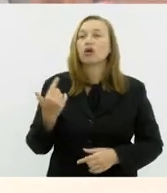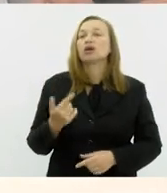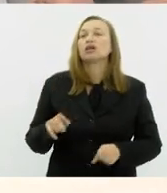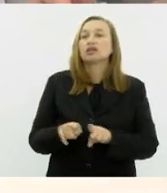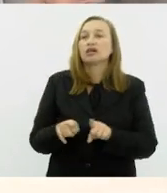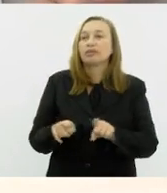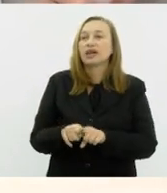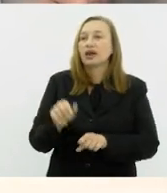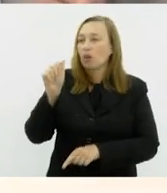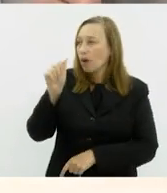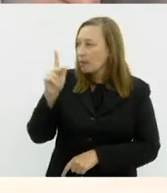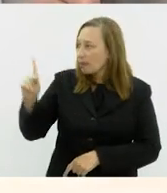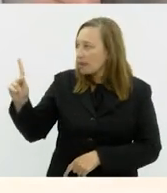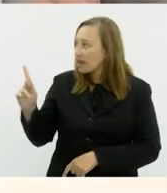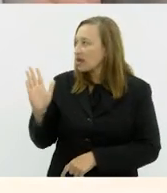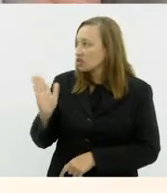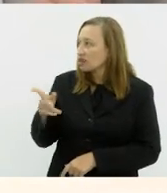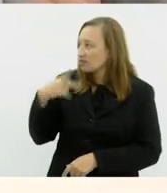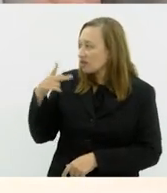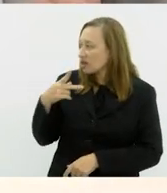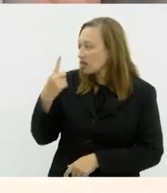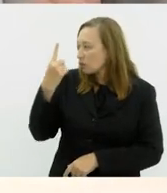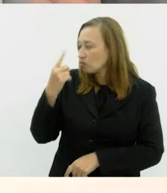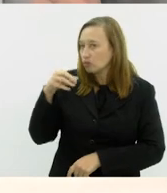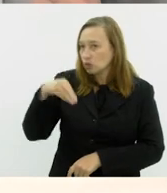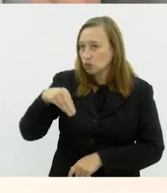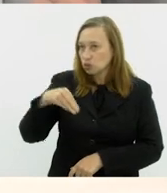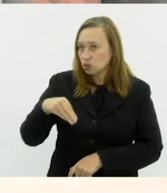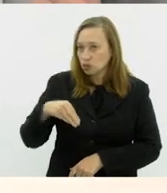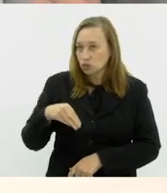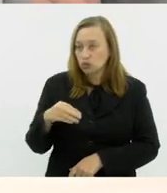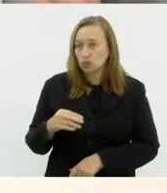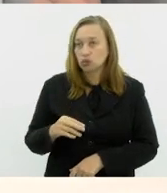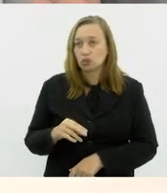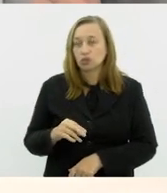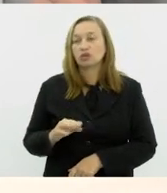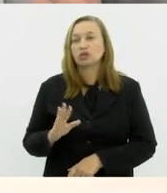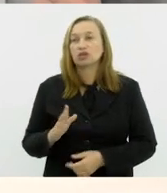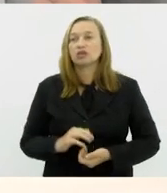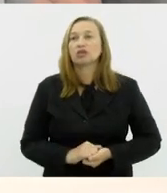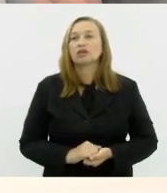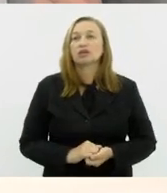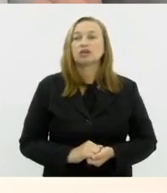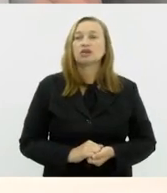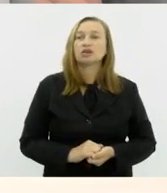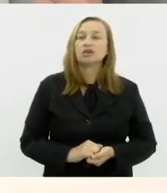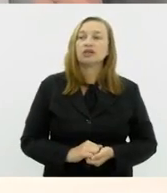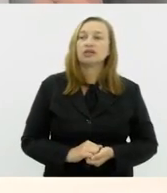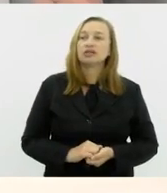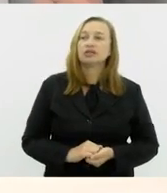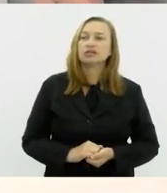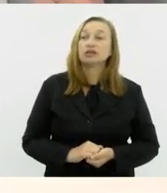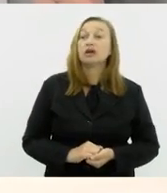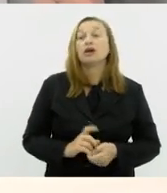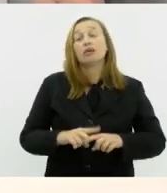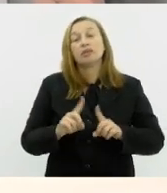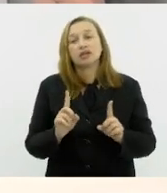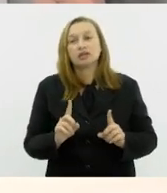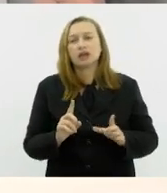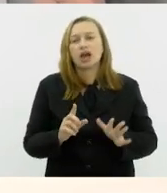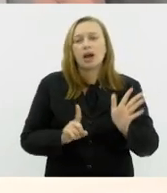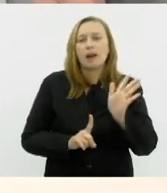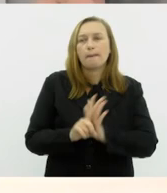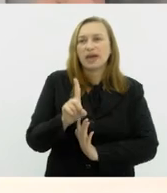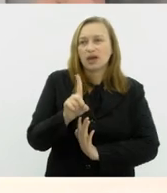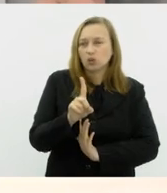aquele aplicativo que eu falei, demora um minuto ou dois para as pessoas verem, já que eu falei, temos que mostrar, né? Mas, então, a pergunta que eu